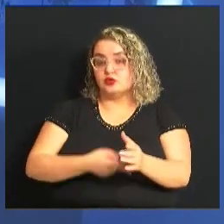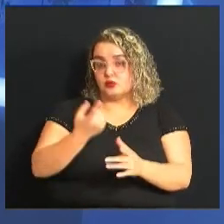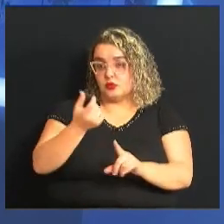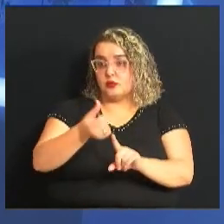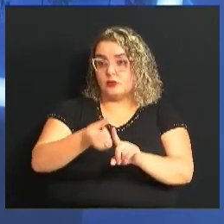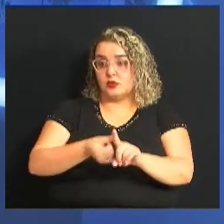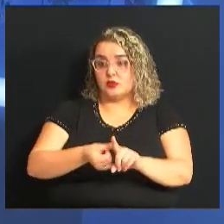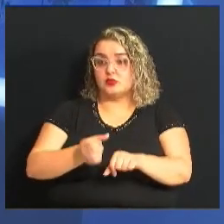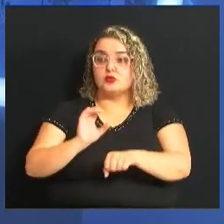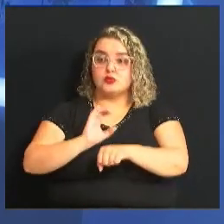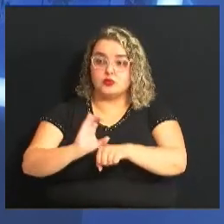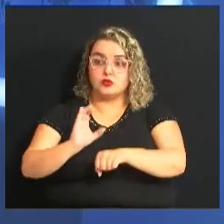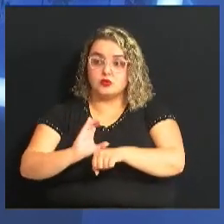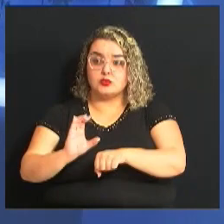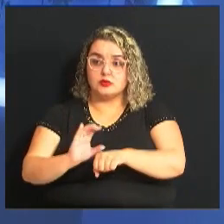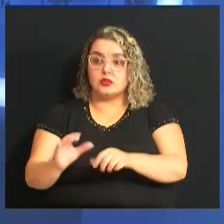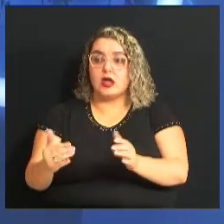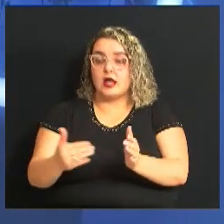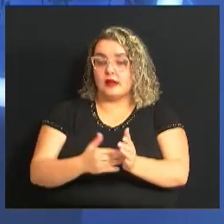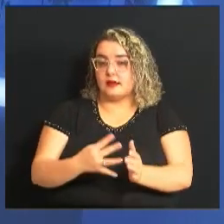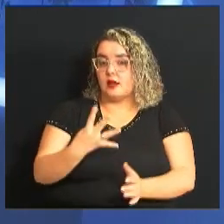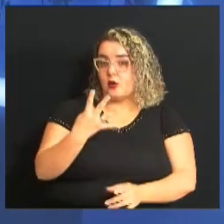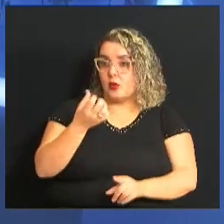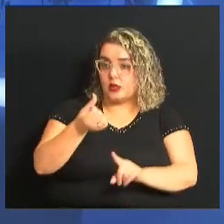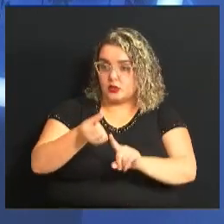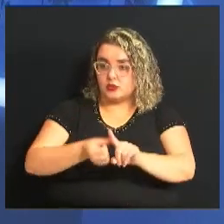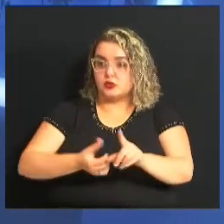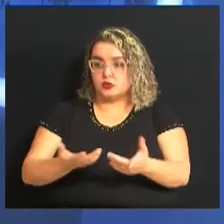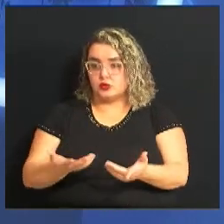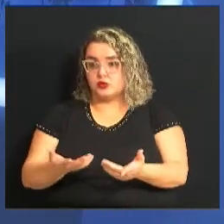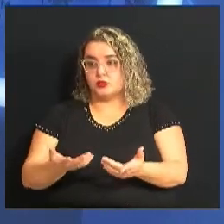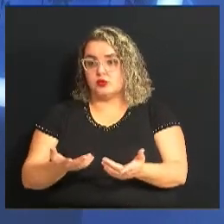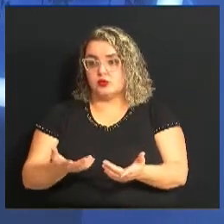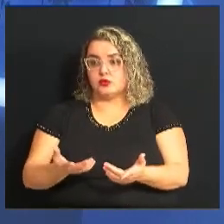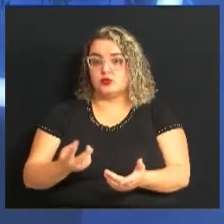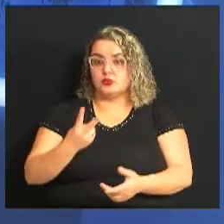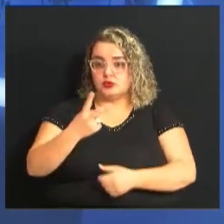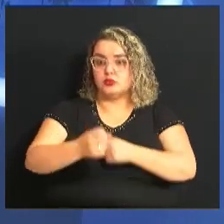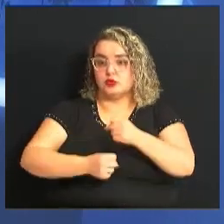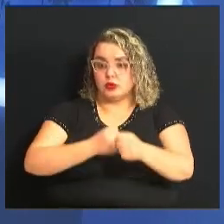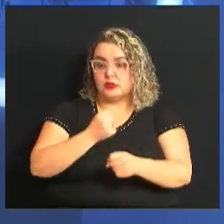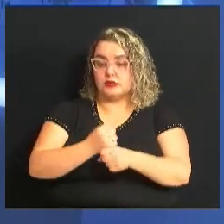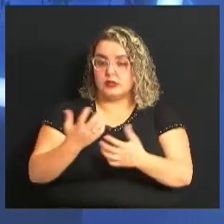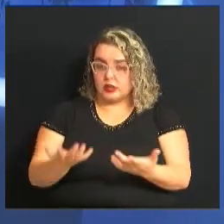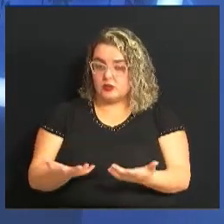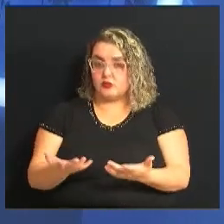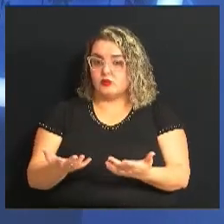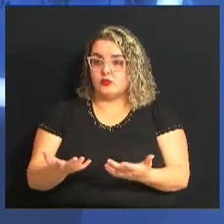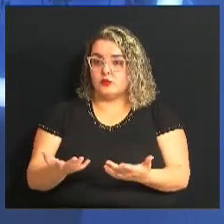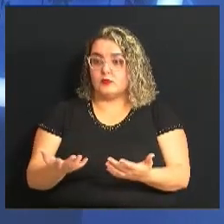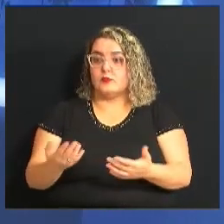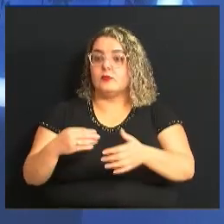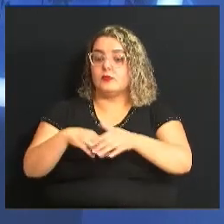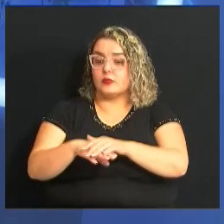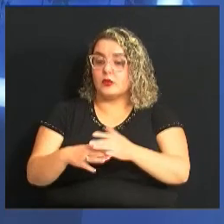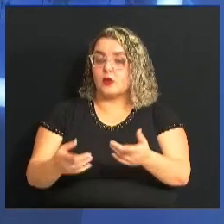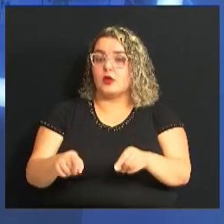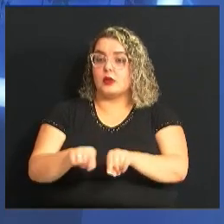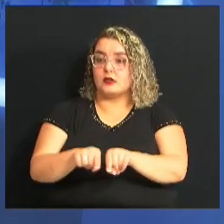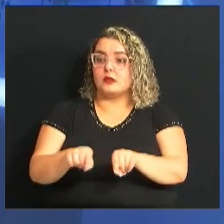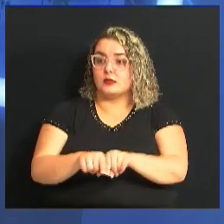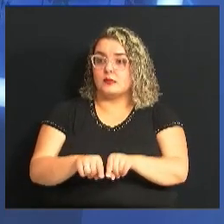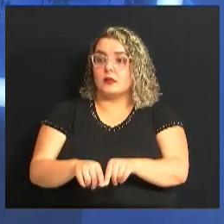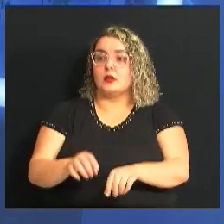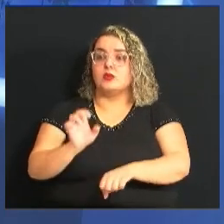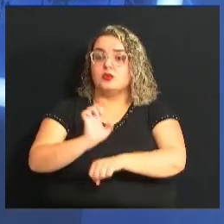nos cursos que têm duração apenas de 4 semestres, ou seja, de 2 anos. Fica reservado ainda para os estágios do